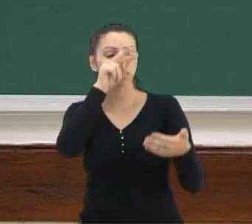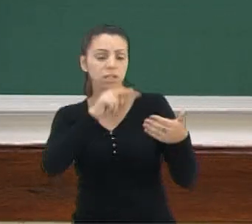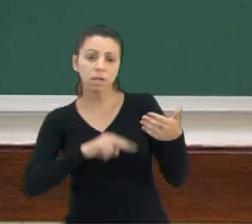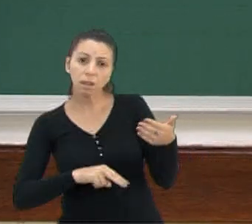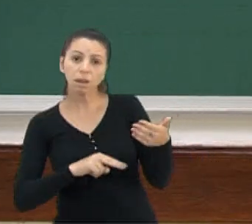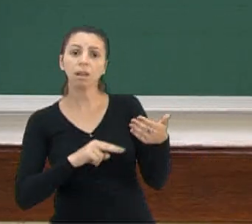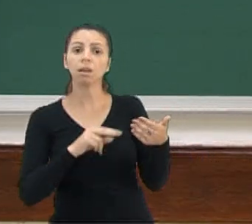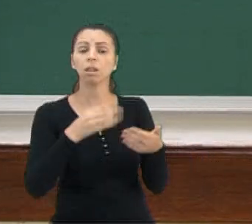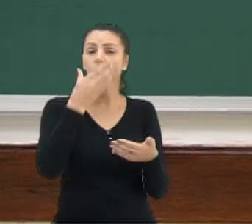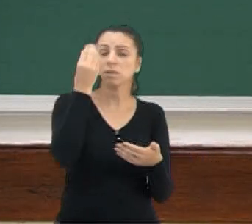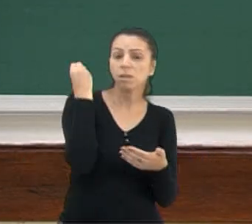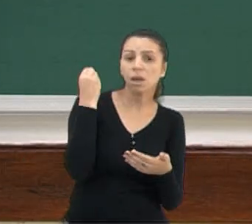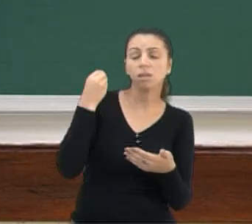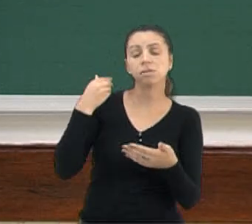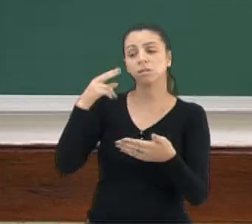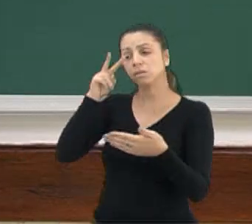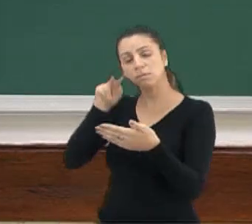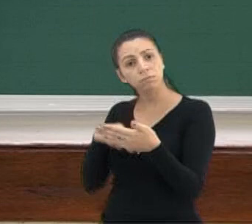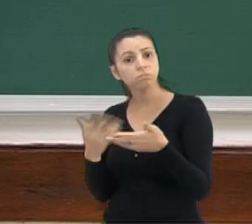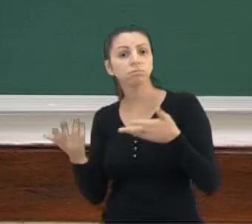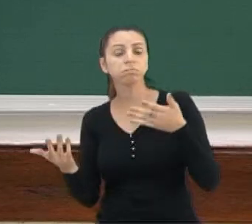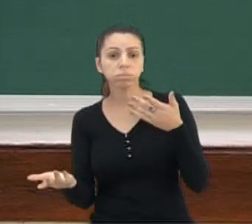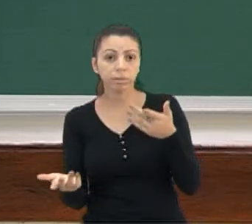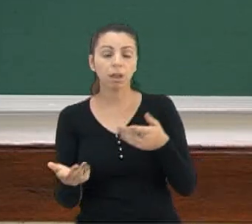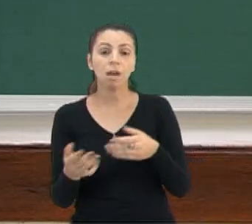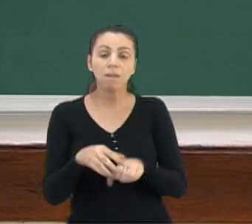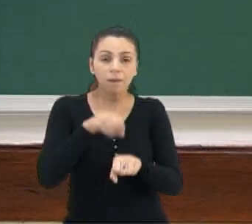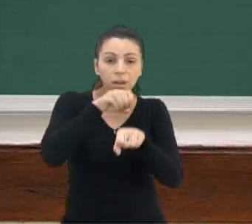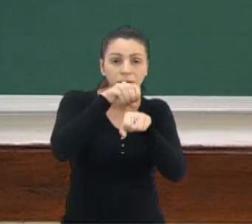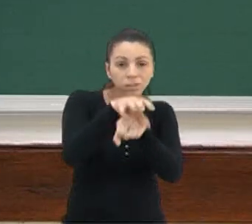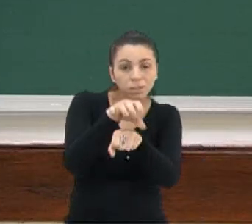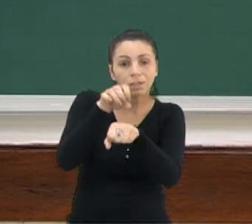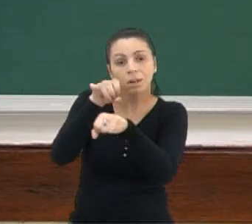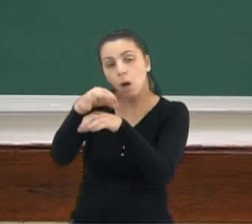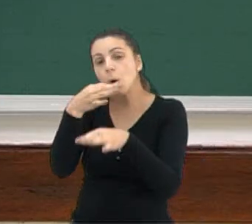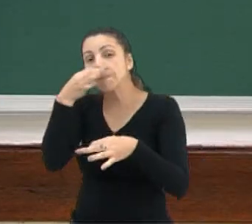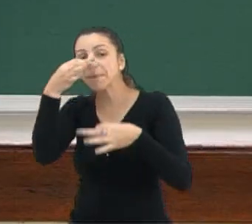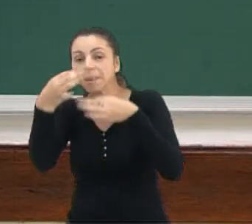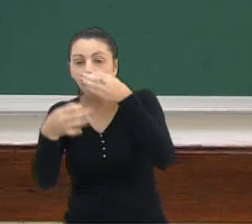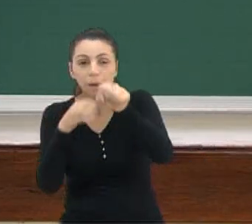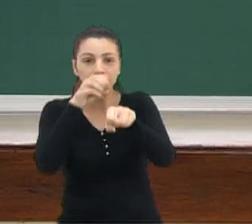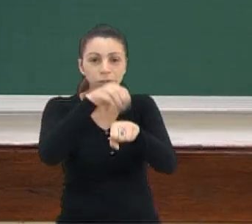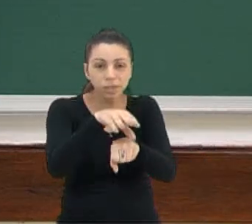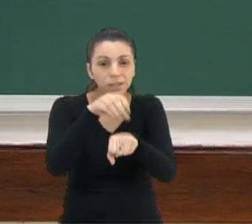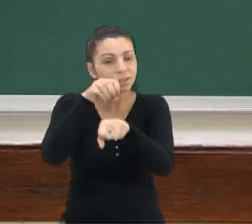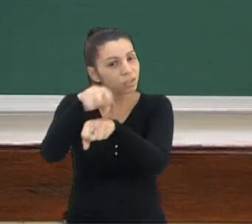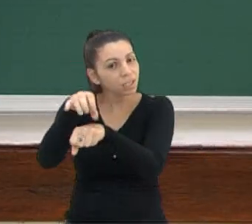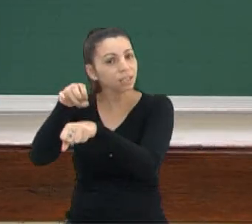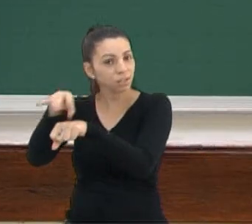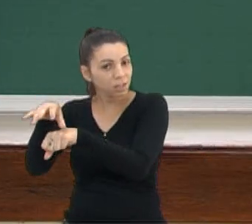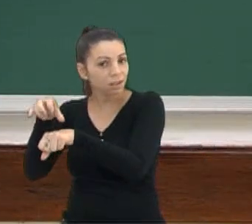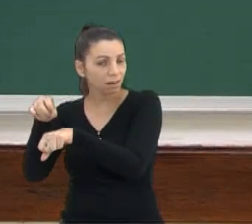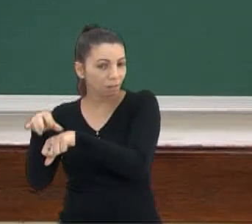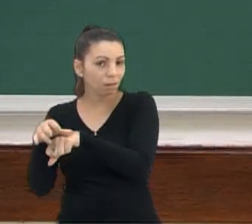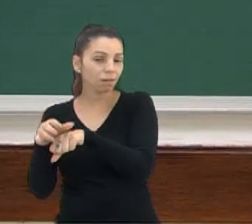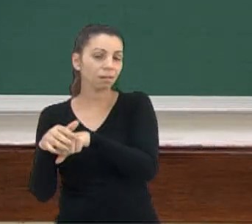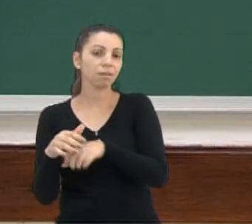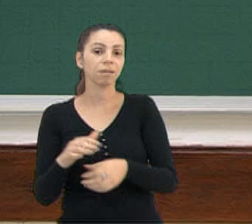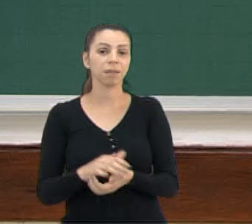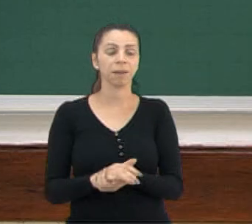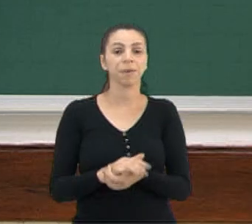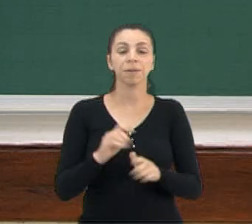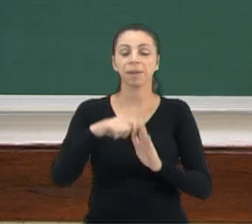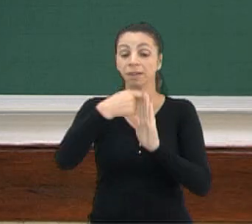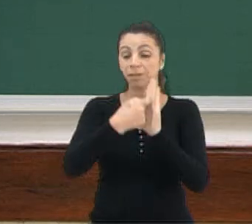não esqueça de ver tal coisa. Ele vai opinando, é uma forma de opinar, né? Mesmo que seja muito mais sutil do que